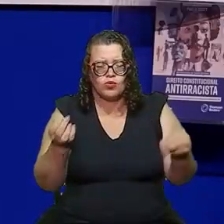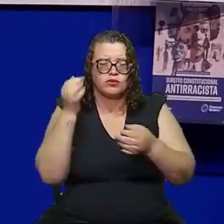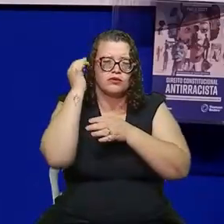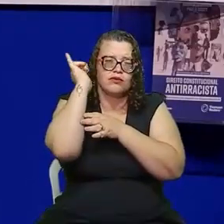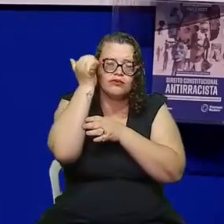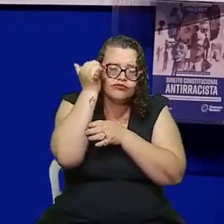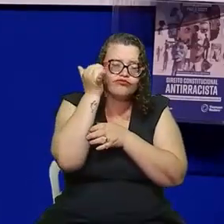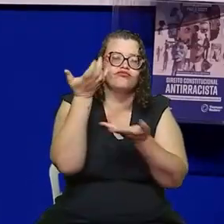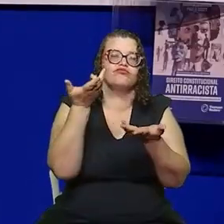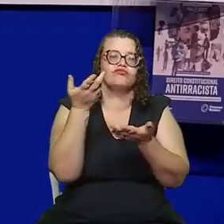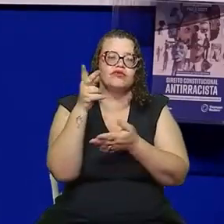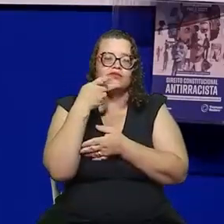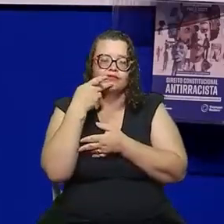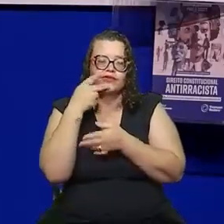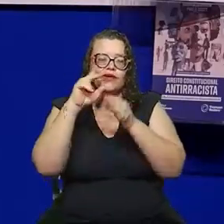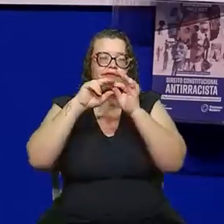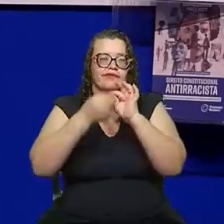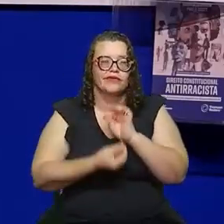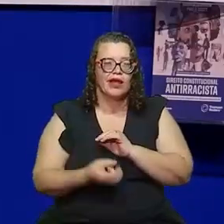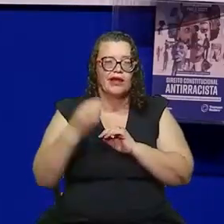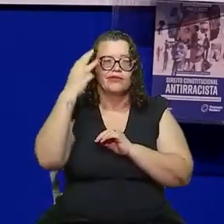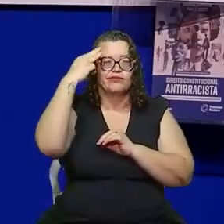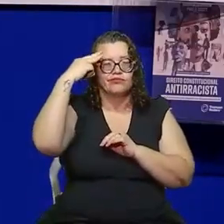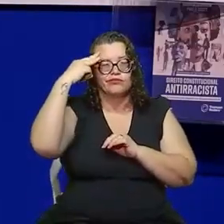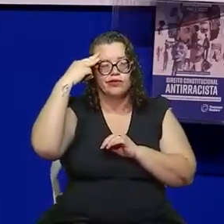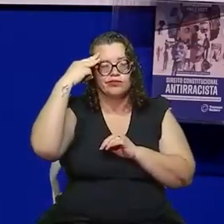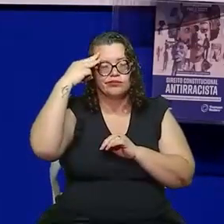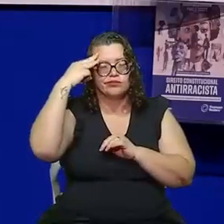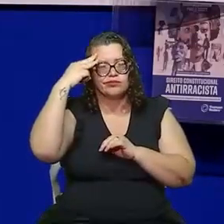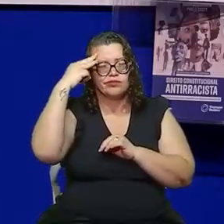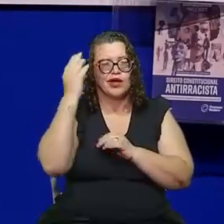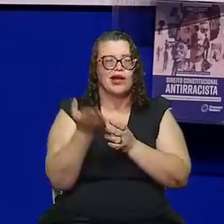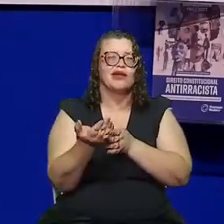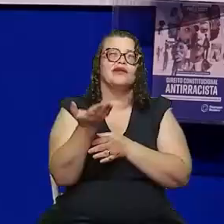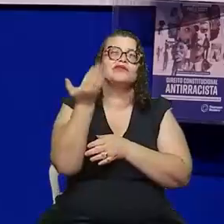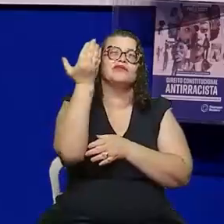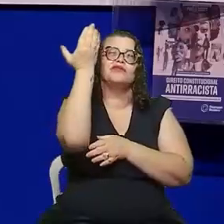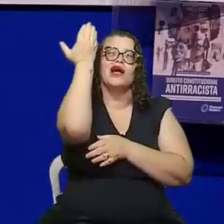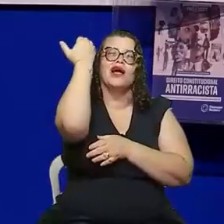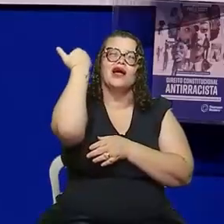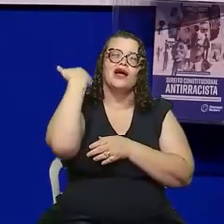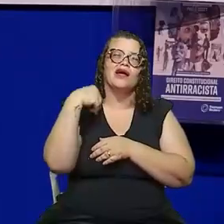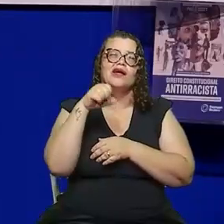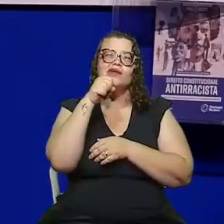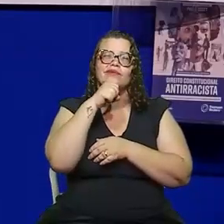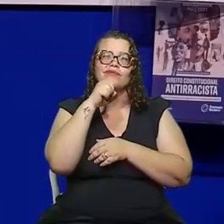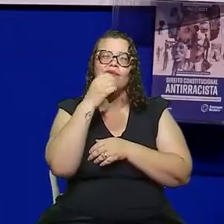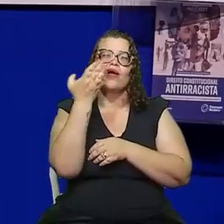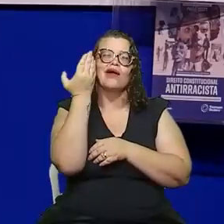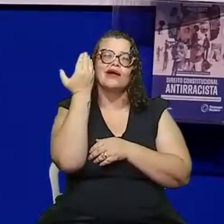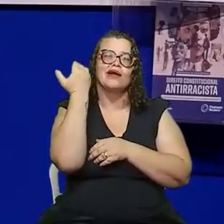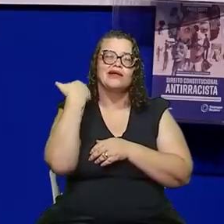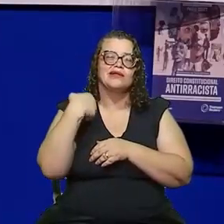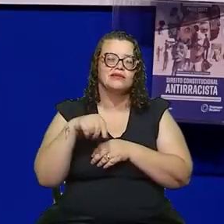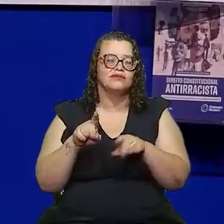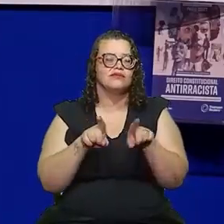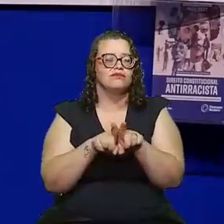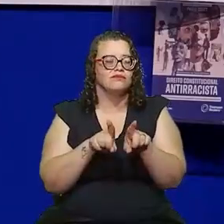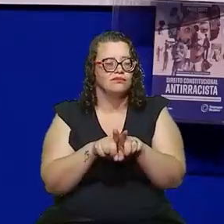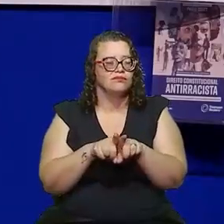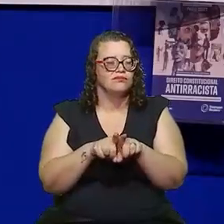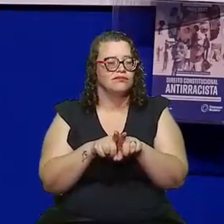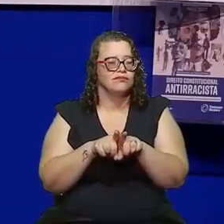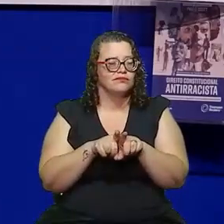para contar. A gente tem uma memória do passado que é enorme. Quanto mais velho a gente fica, a gente